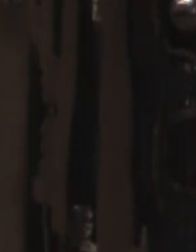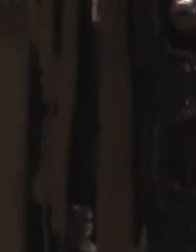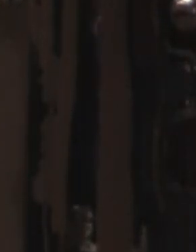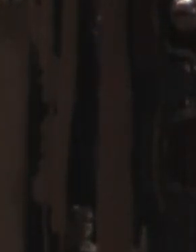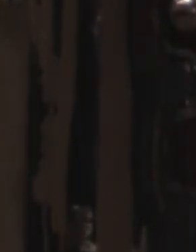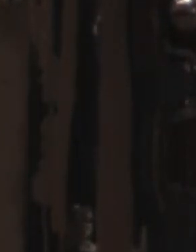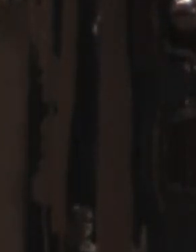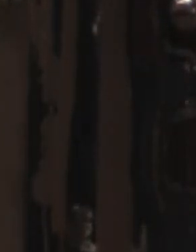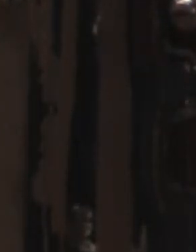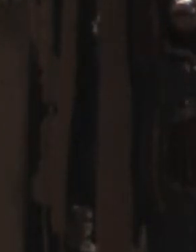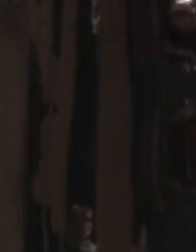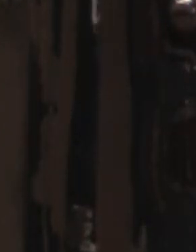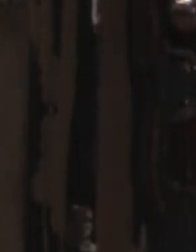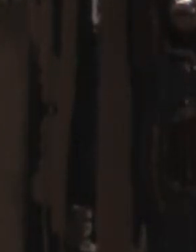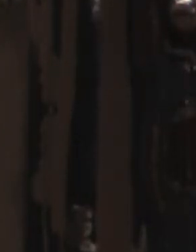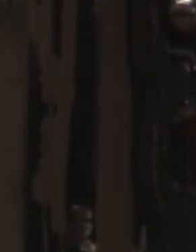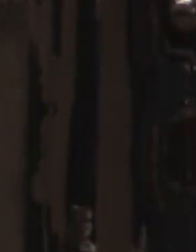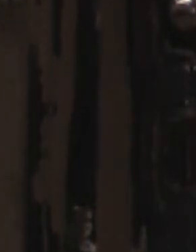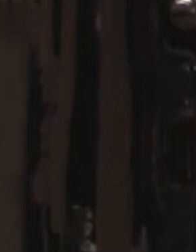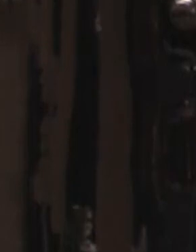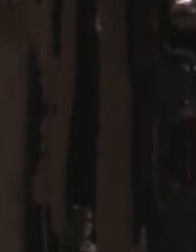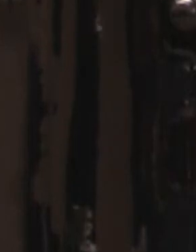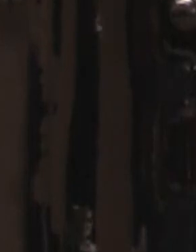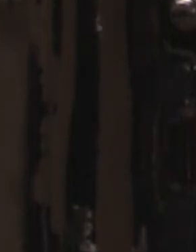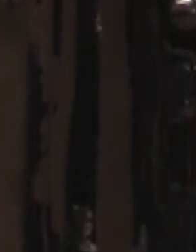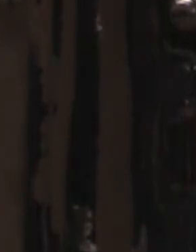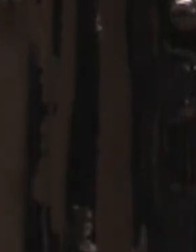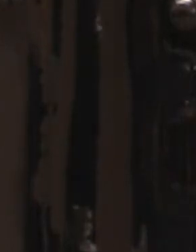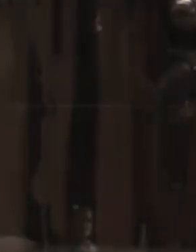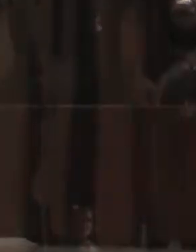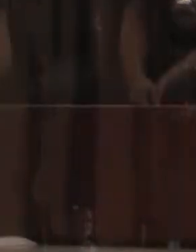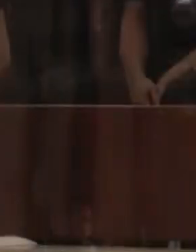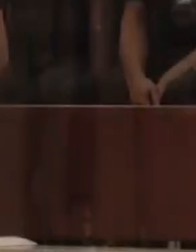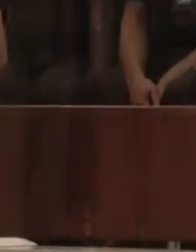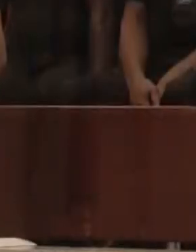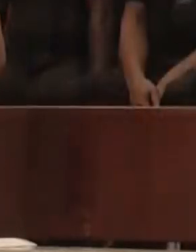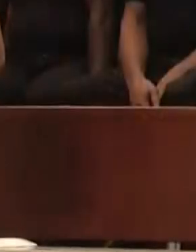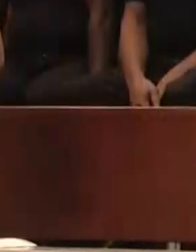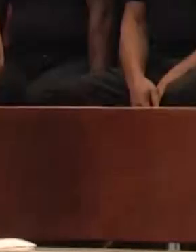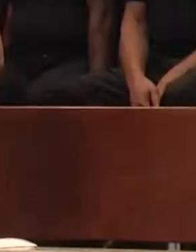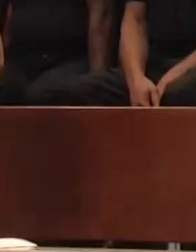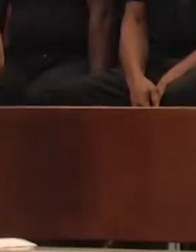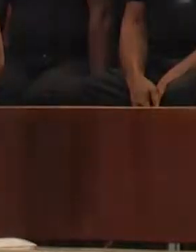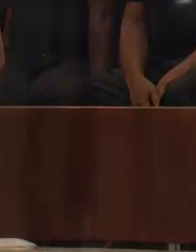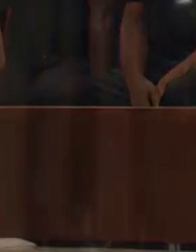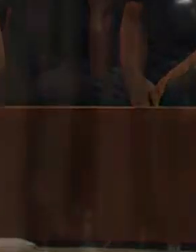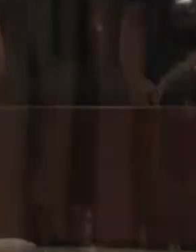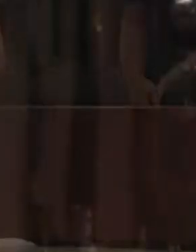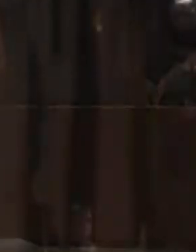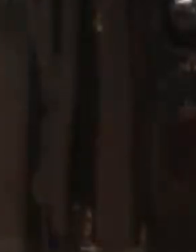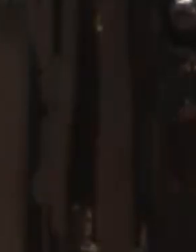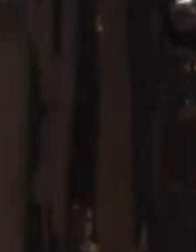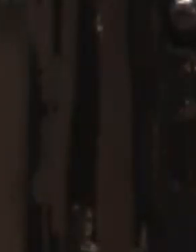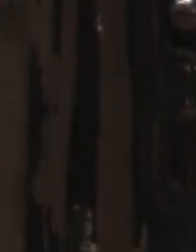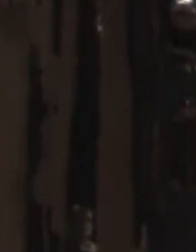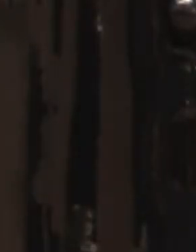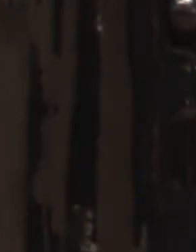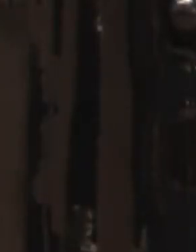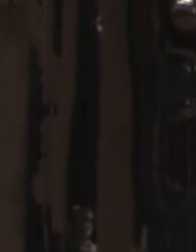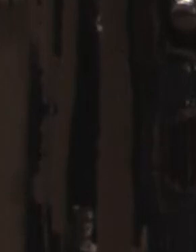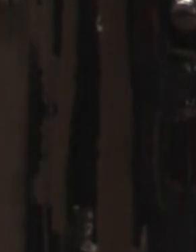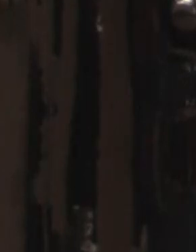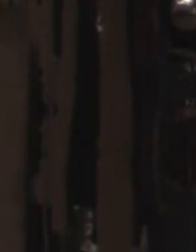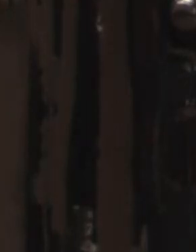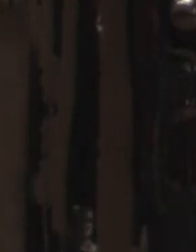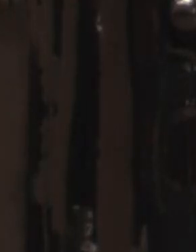tudo. Que Deus continue abençoando a vida de vocês. Agora, continuem em pé